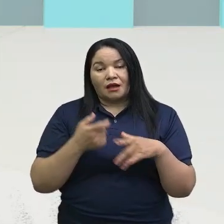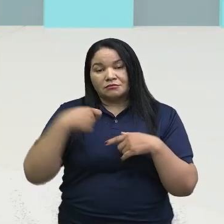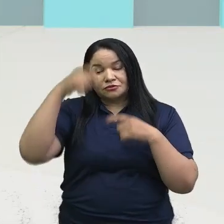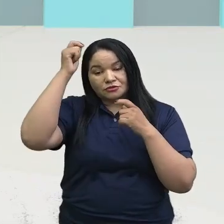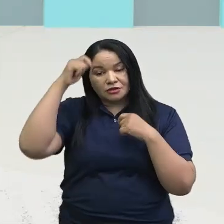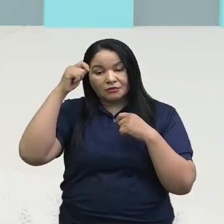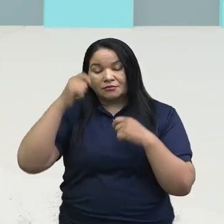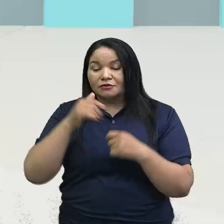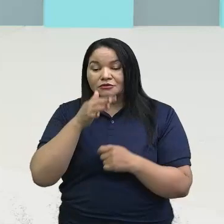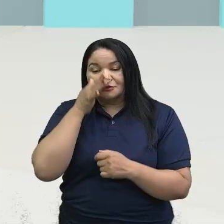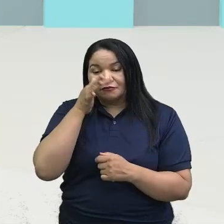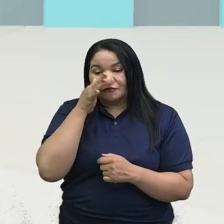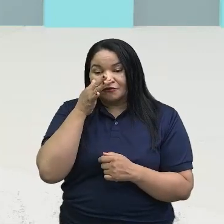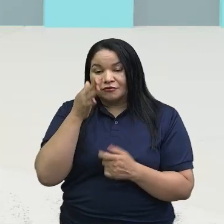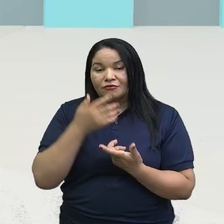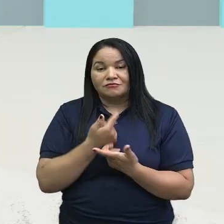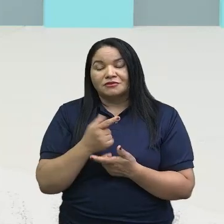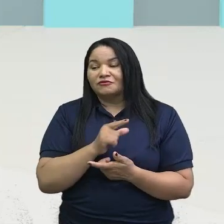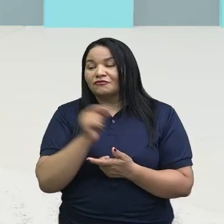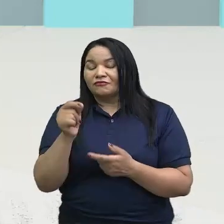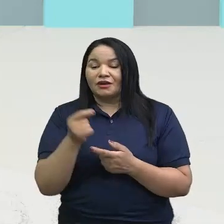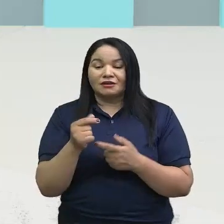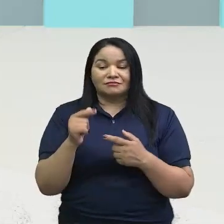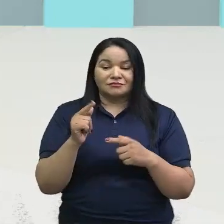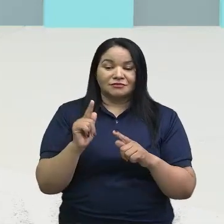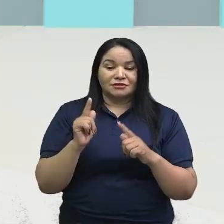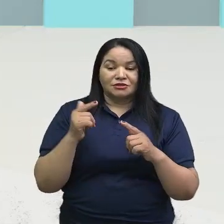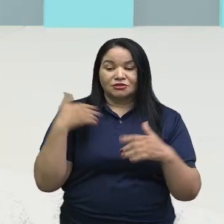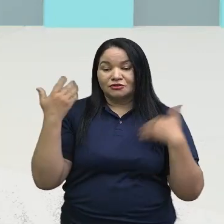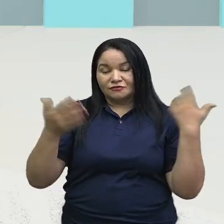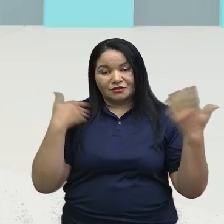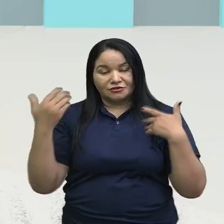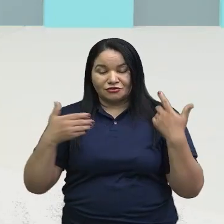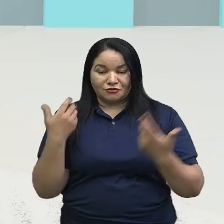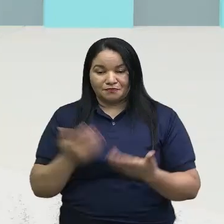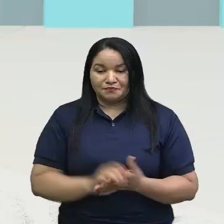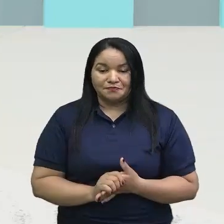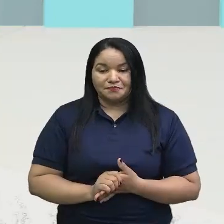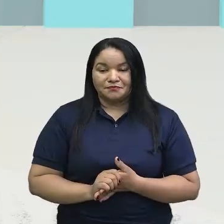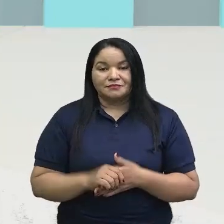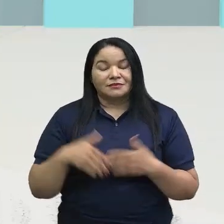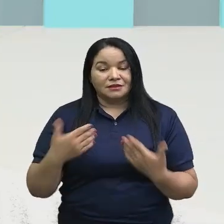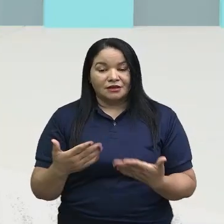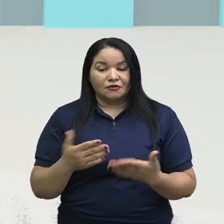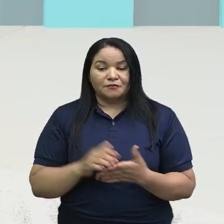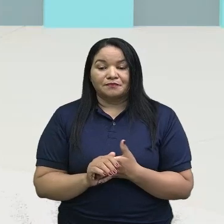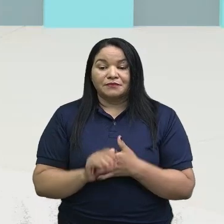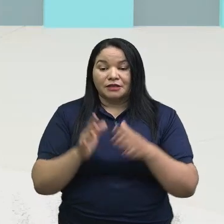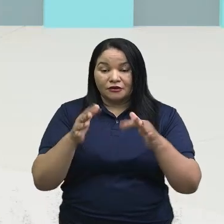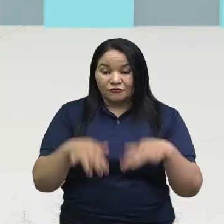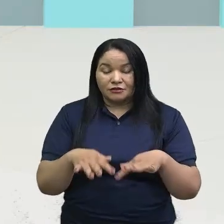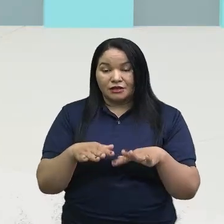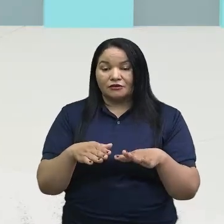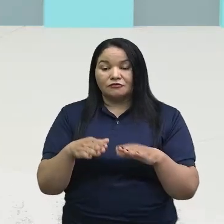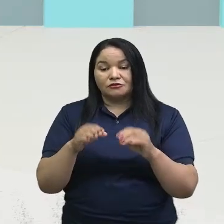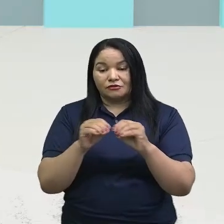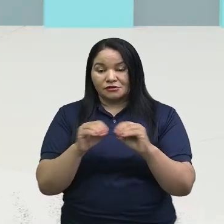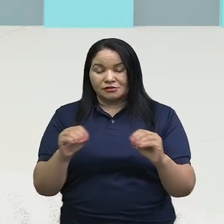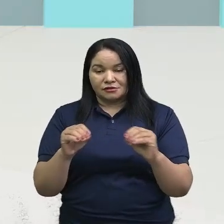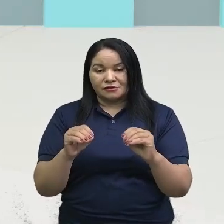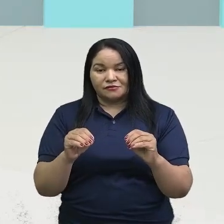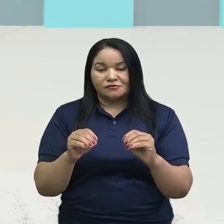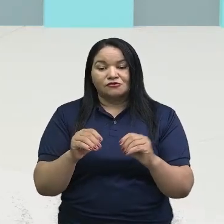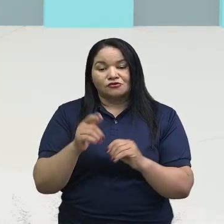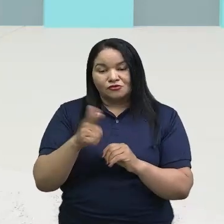flor e vai se divertir com o mundo. Então, notem que na última oração, né, mais uma vez,